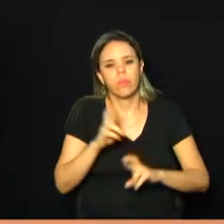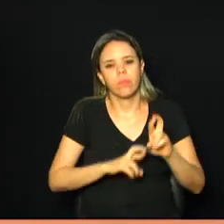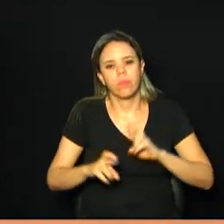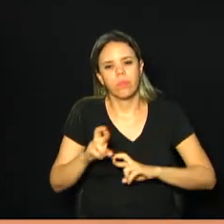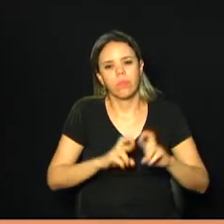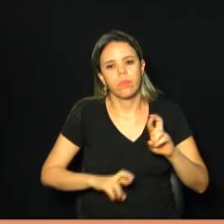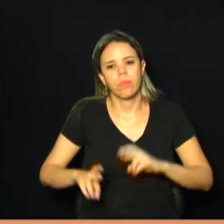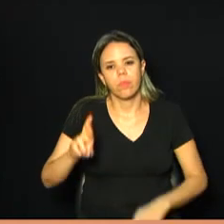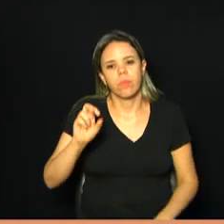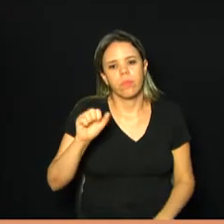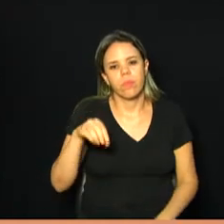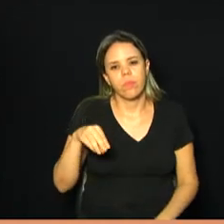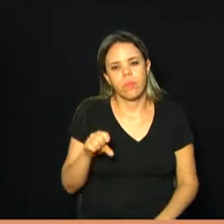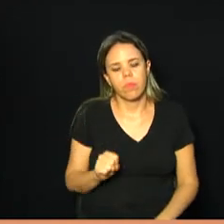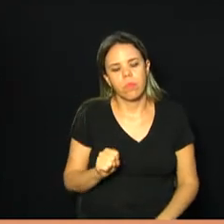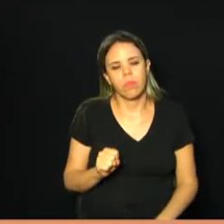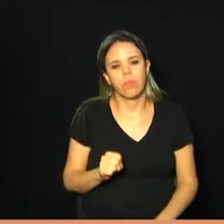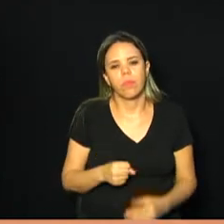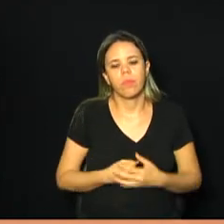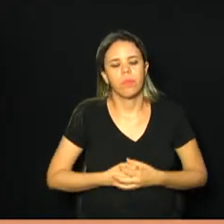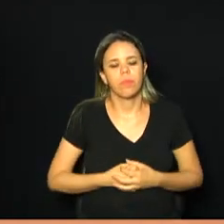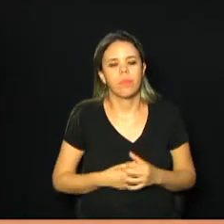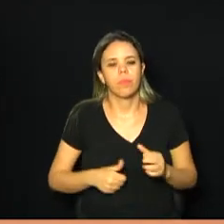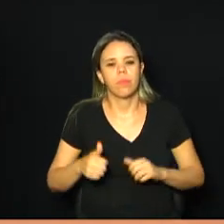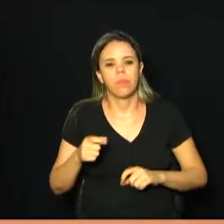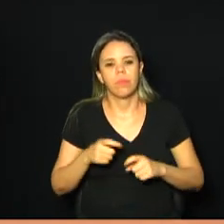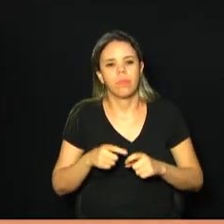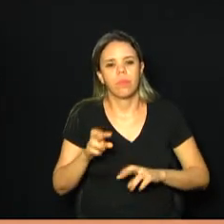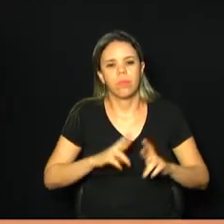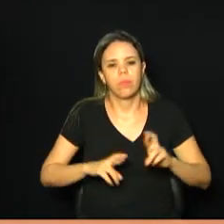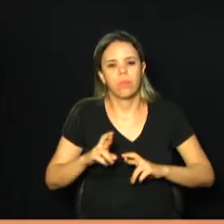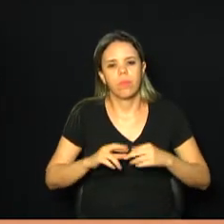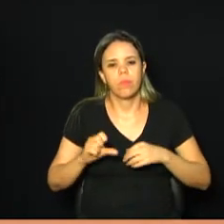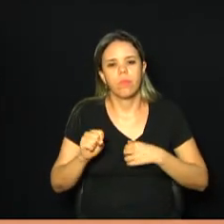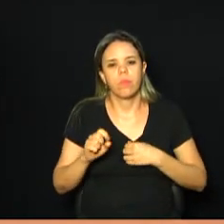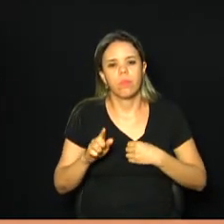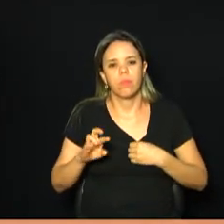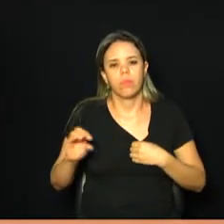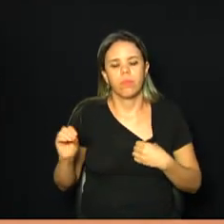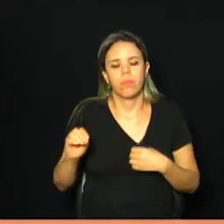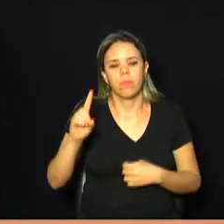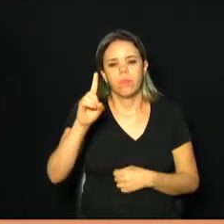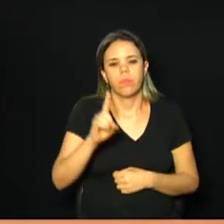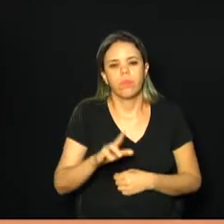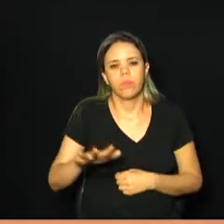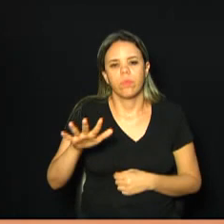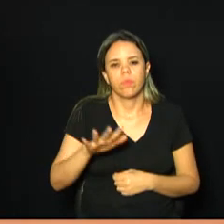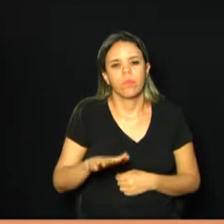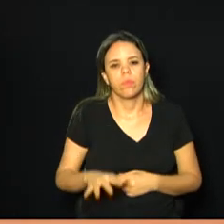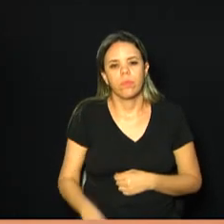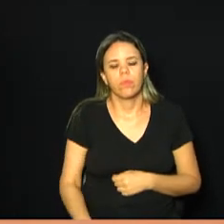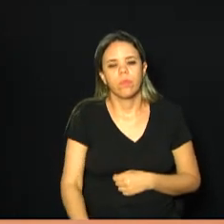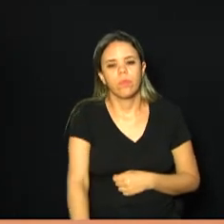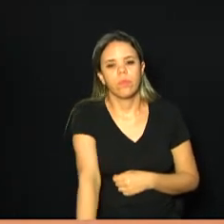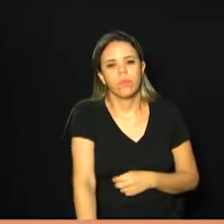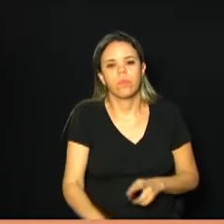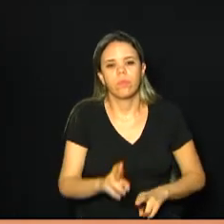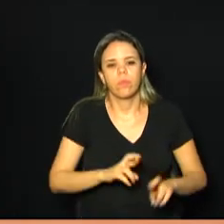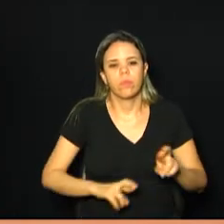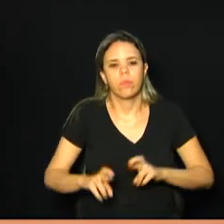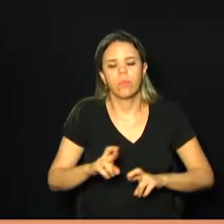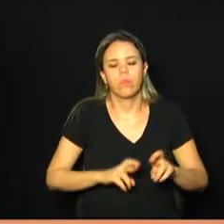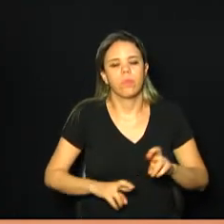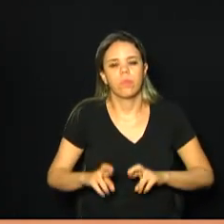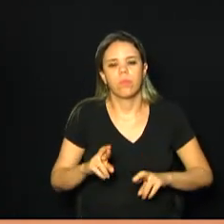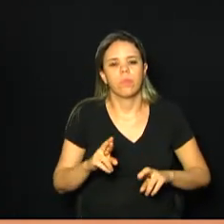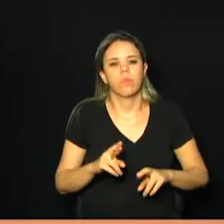Ramos Medicina Diagnóstica, e o Sérgio Coelho, diretor-geral, também do Laboratório Ramos